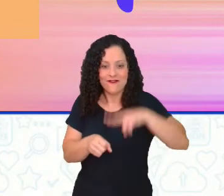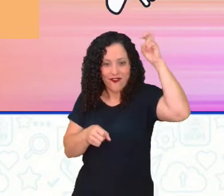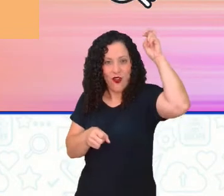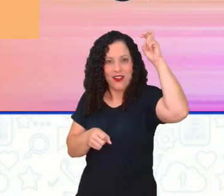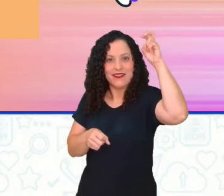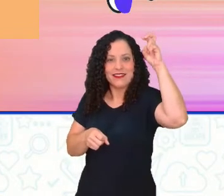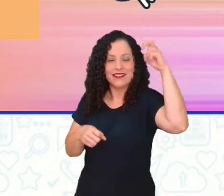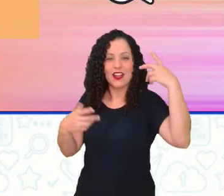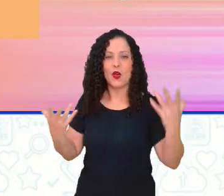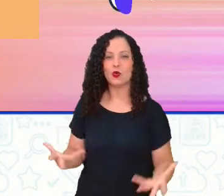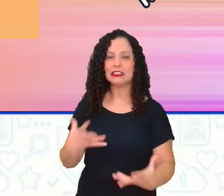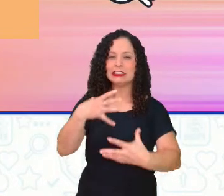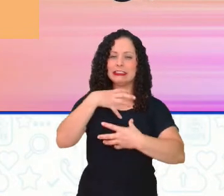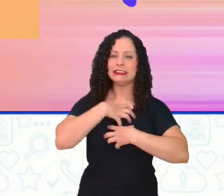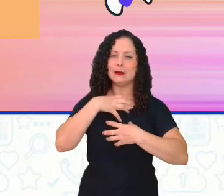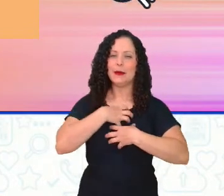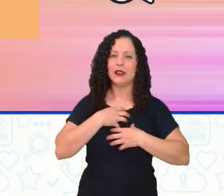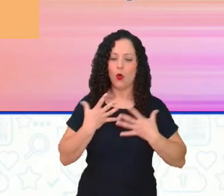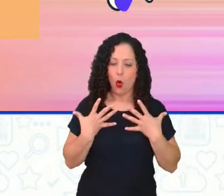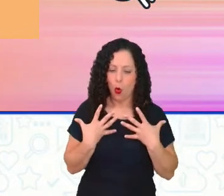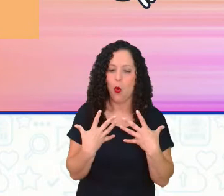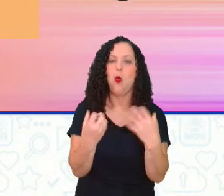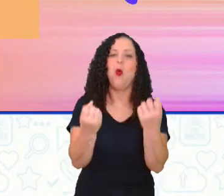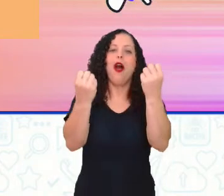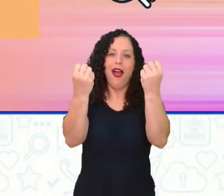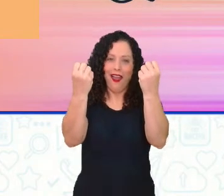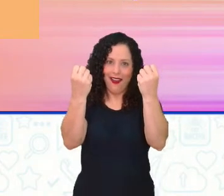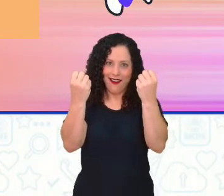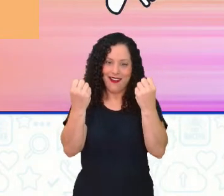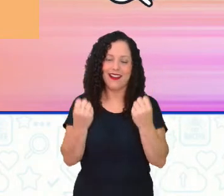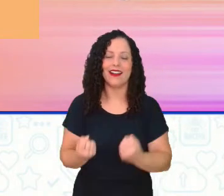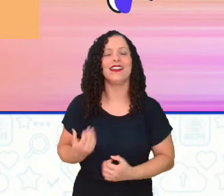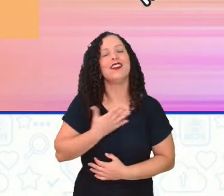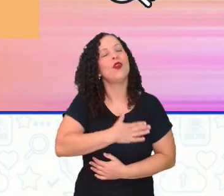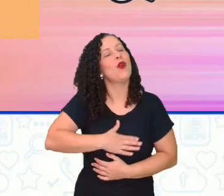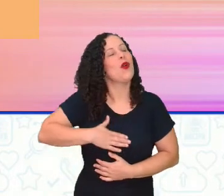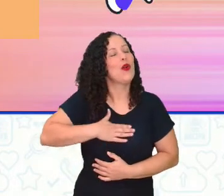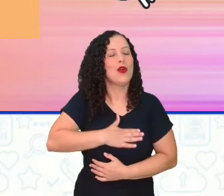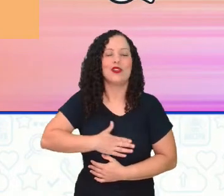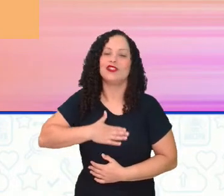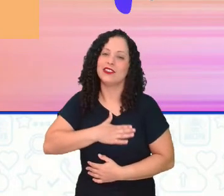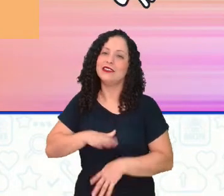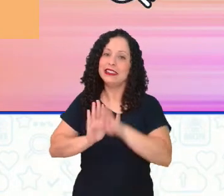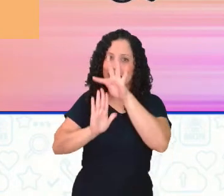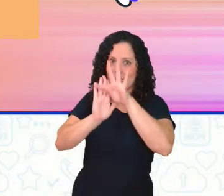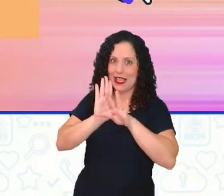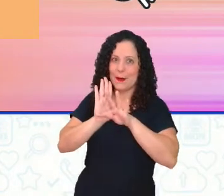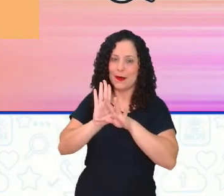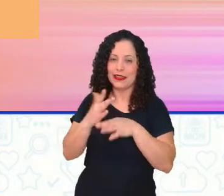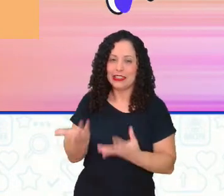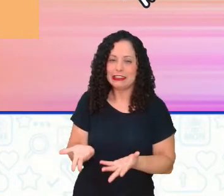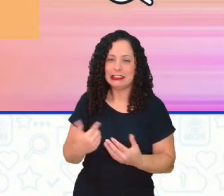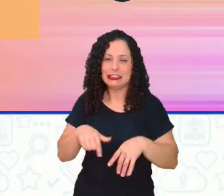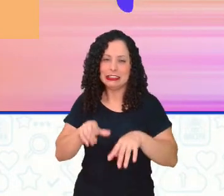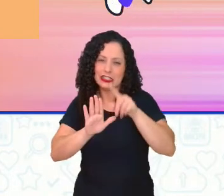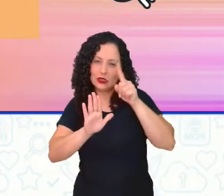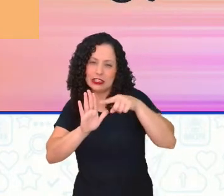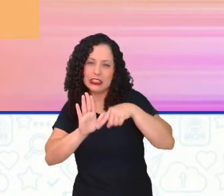fato uma paixão, assim, arrebatadora. Exatamente. Ela gosta muito desse tema, né? Das paixões. E é muito visceral,